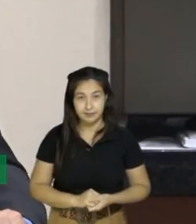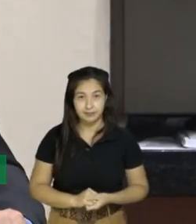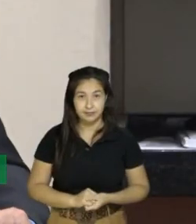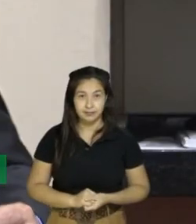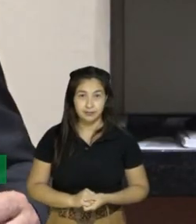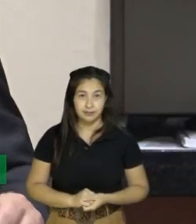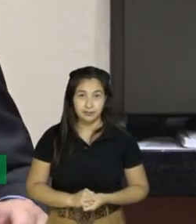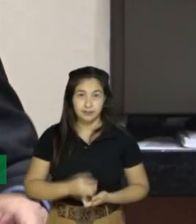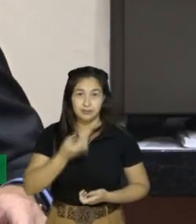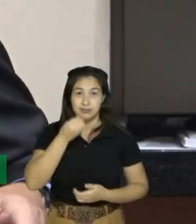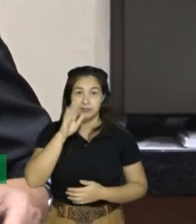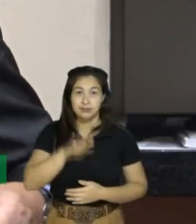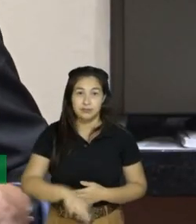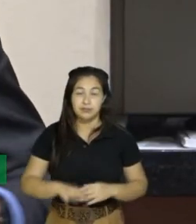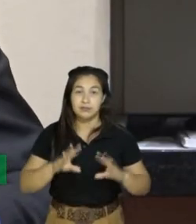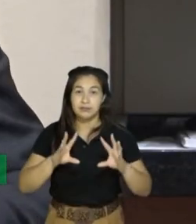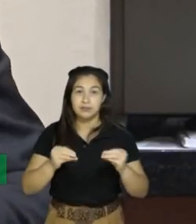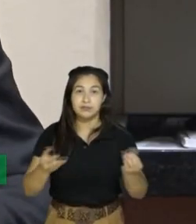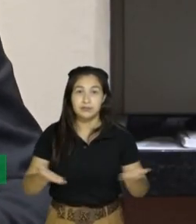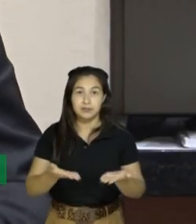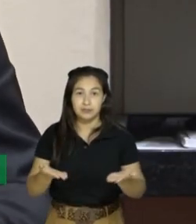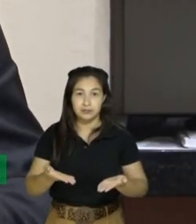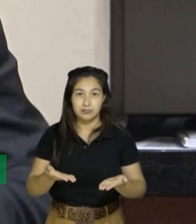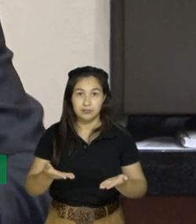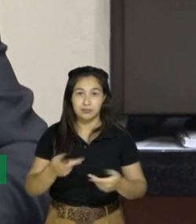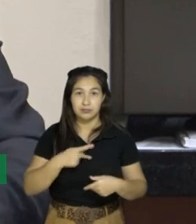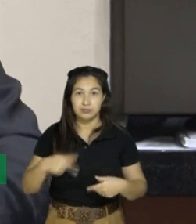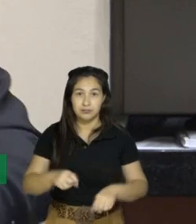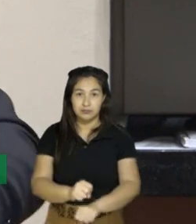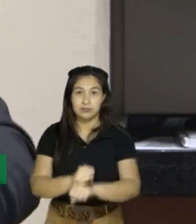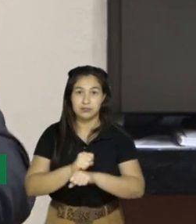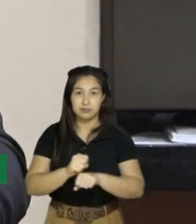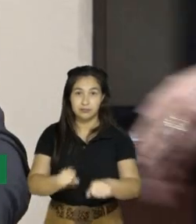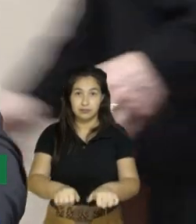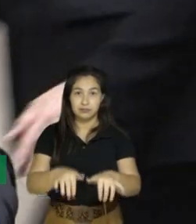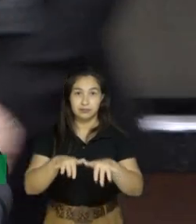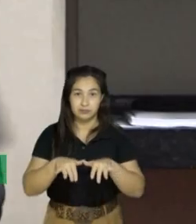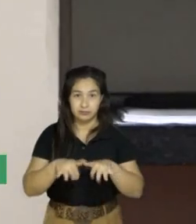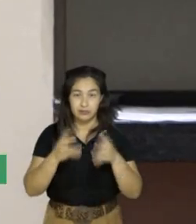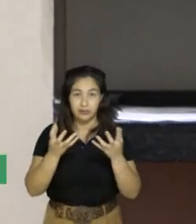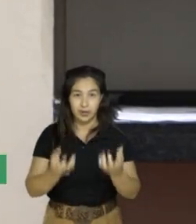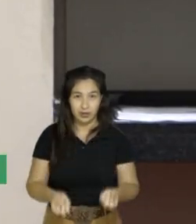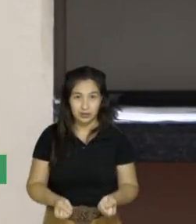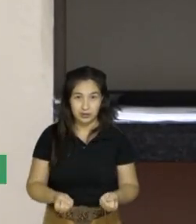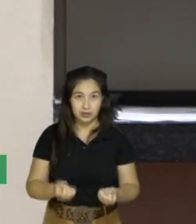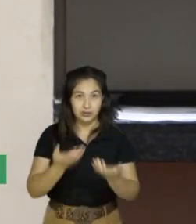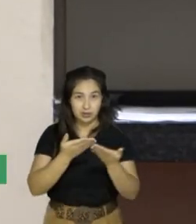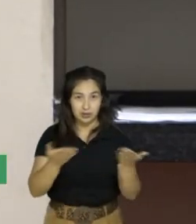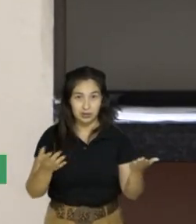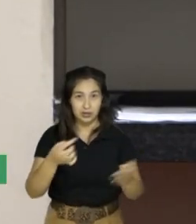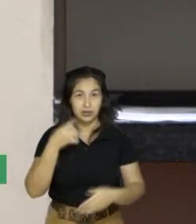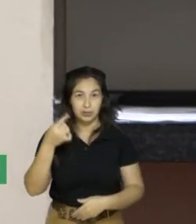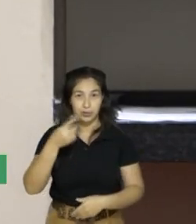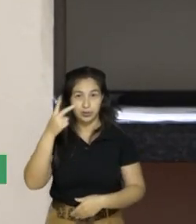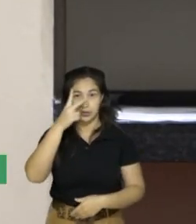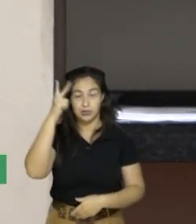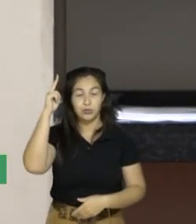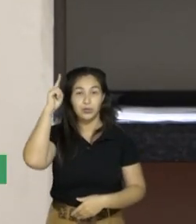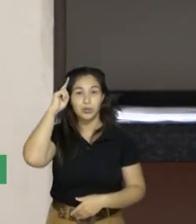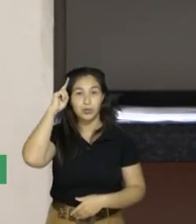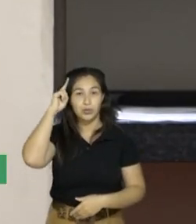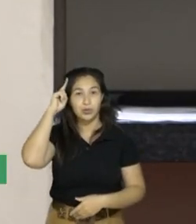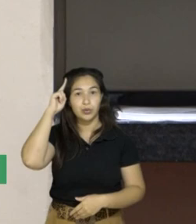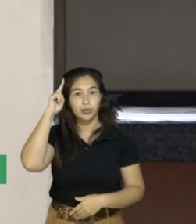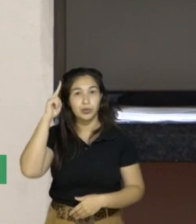a todos nesse momento da presidência e atendimento ao requerimento sua excelência Deputado preso